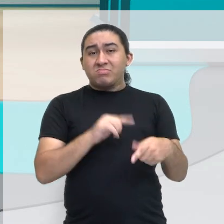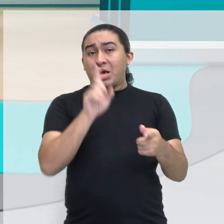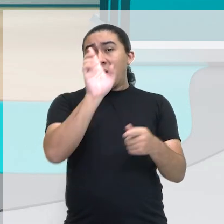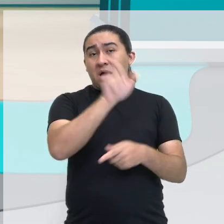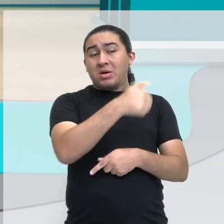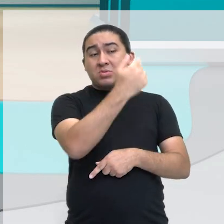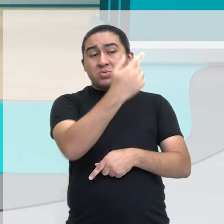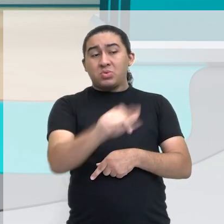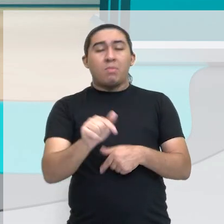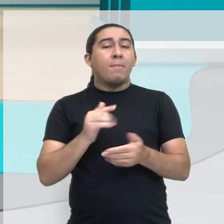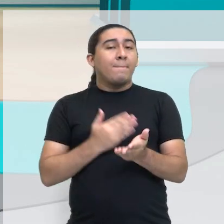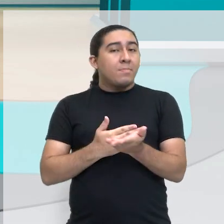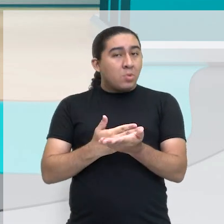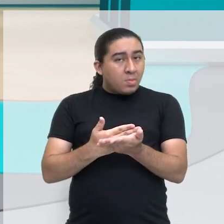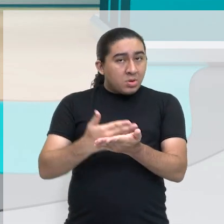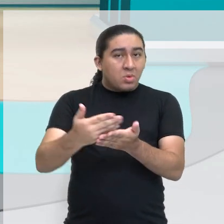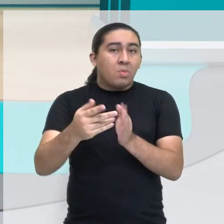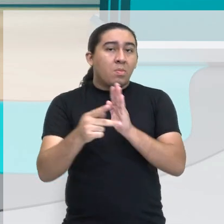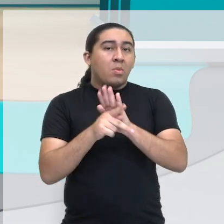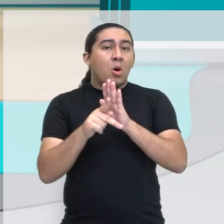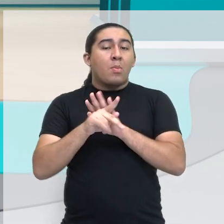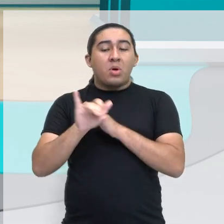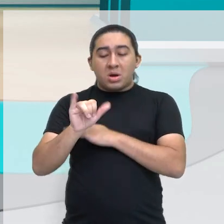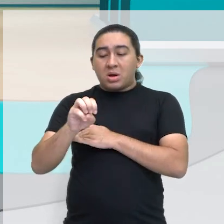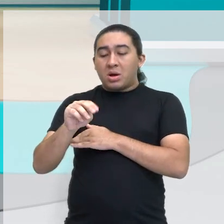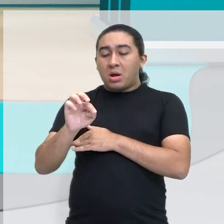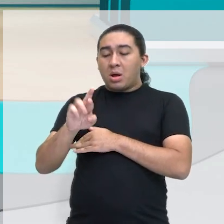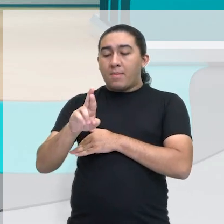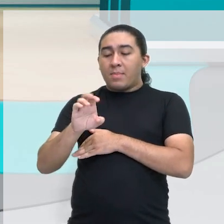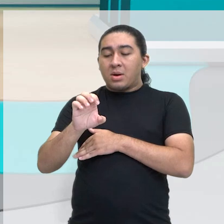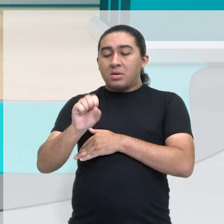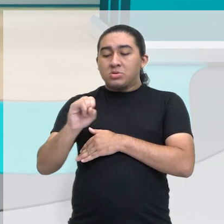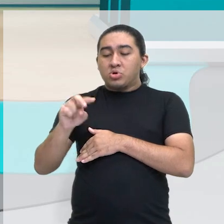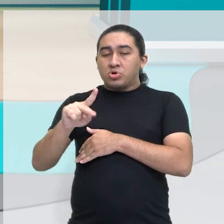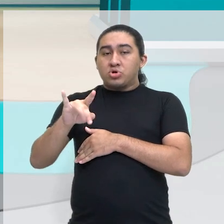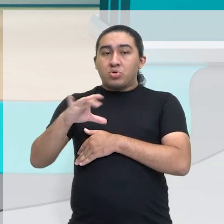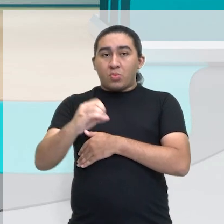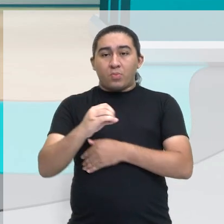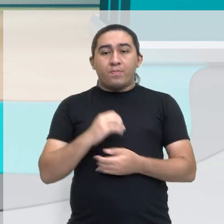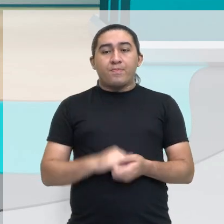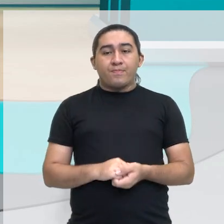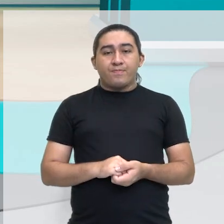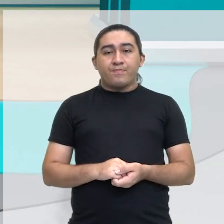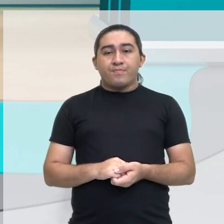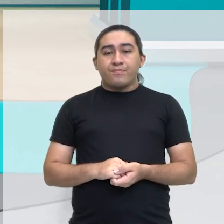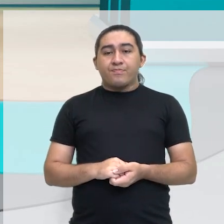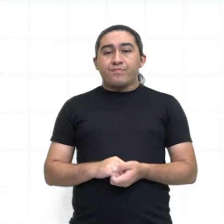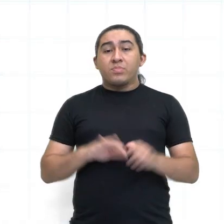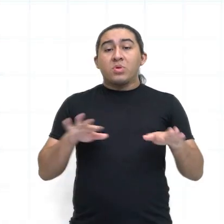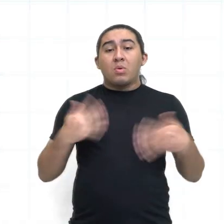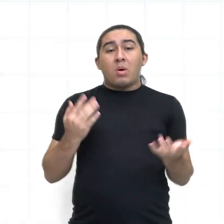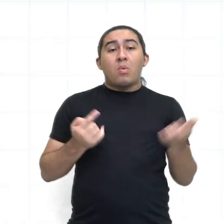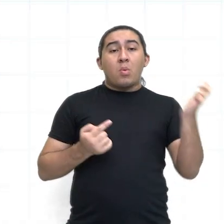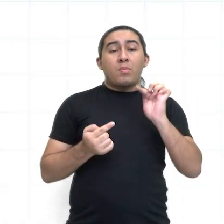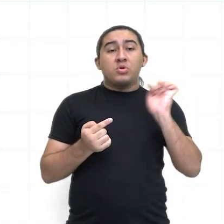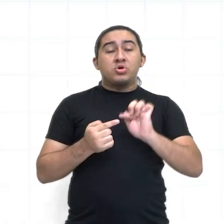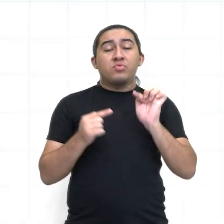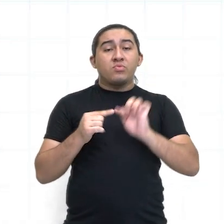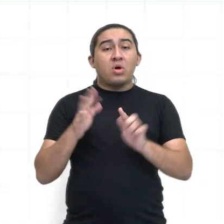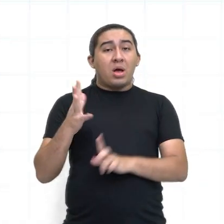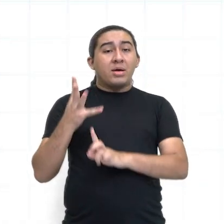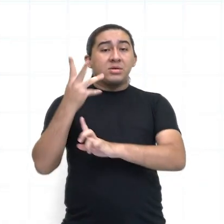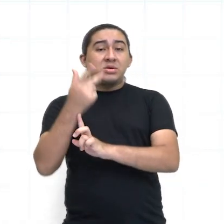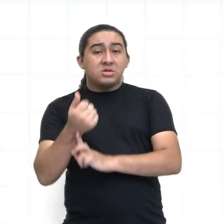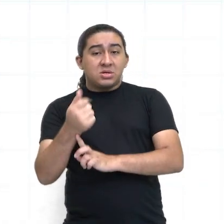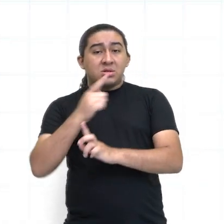daí, nasceu um movimento impressionista, certo? A partir desta pintura. Então, qual o objetivo dos artistas